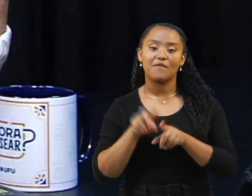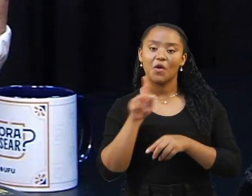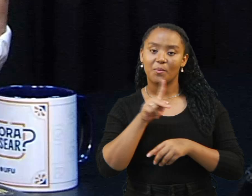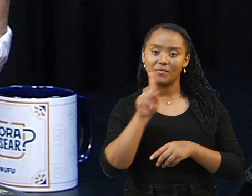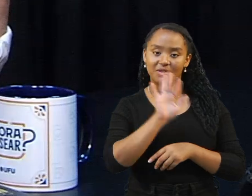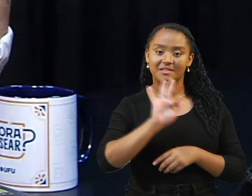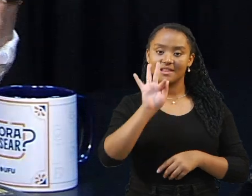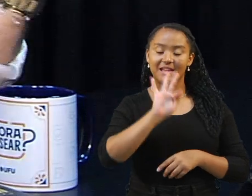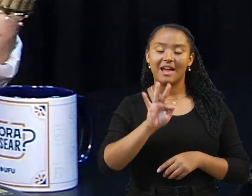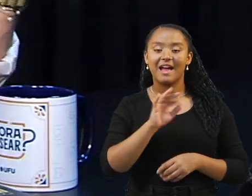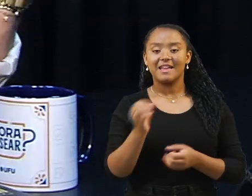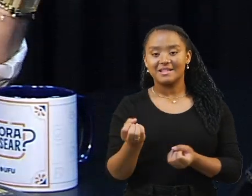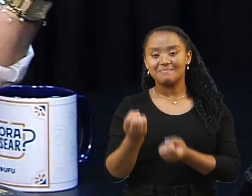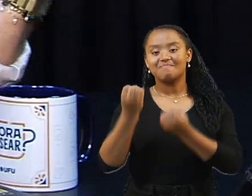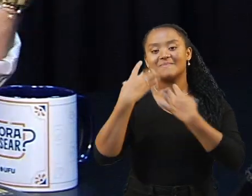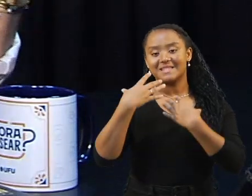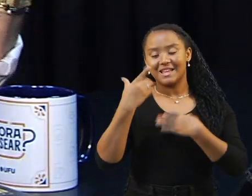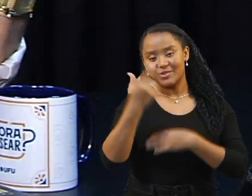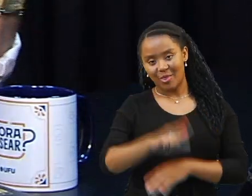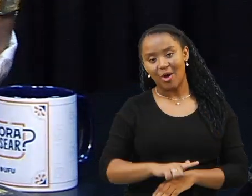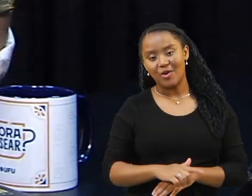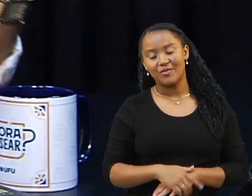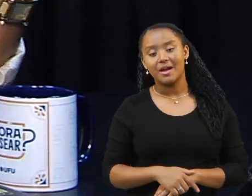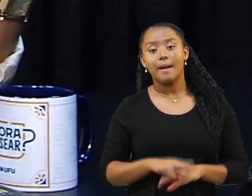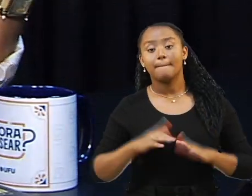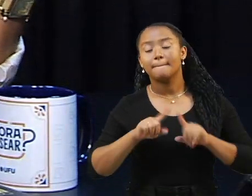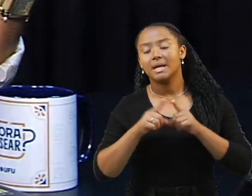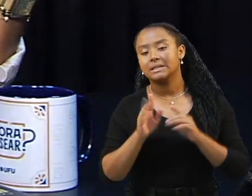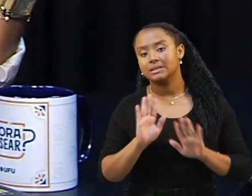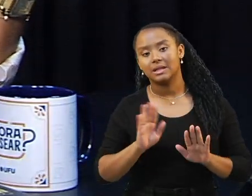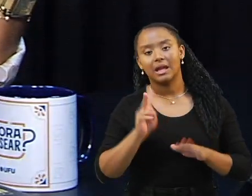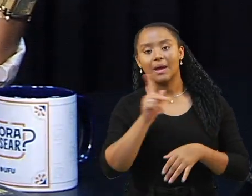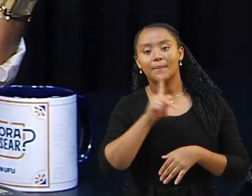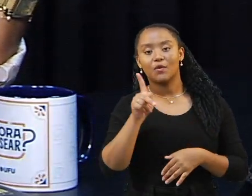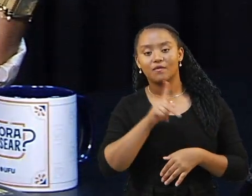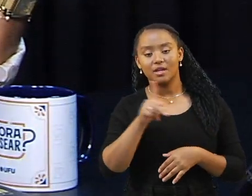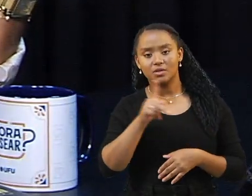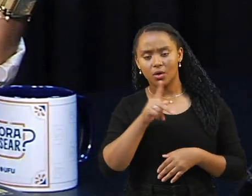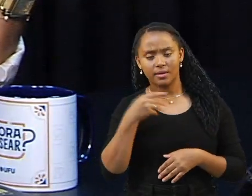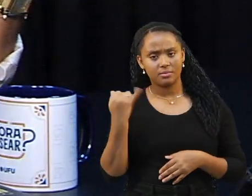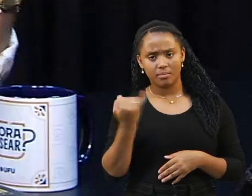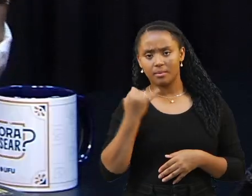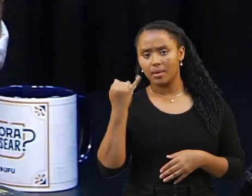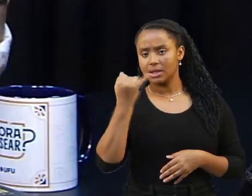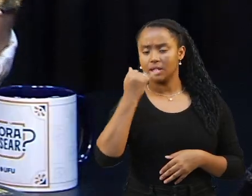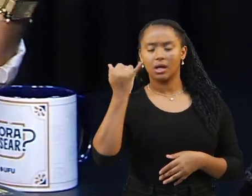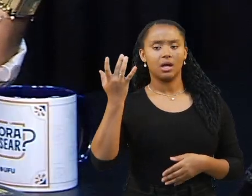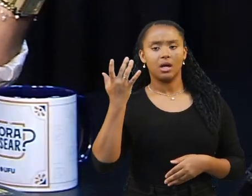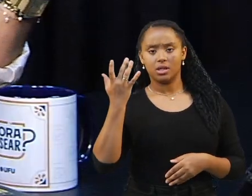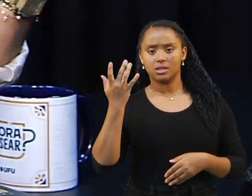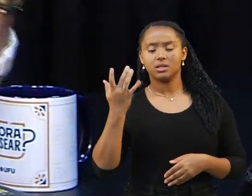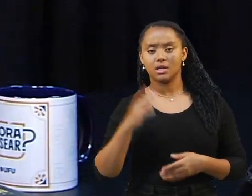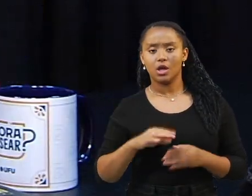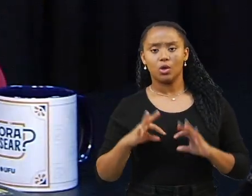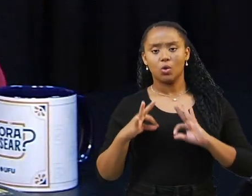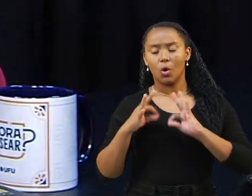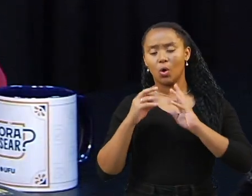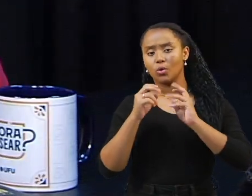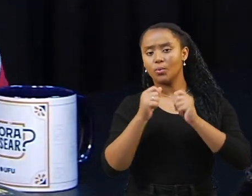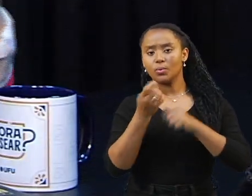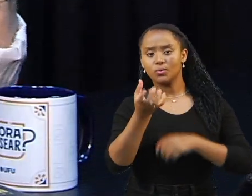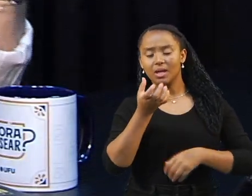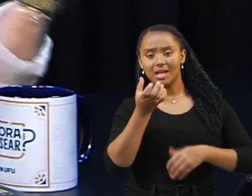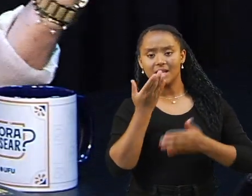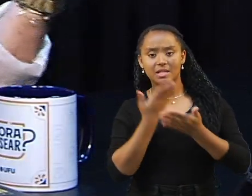professores no 2º grau. Mas eram, assim, professores consagrados que davam aula lá, sabe? Todo mundo queria estudar no